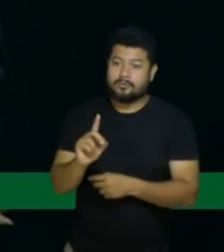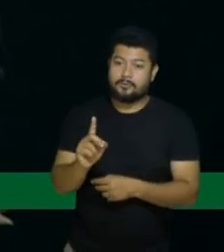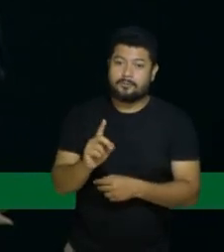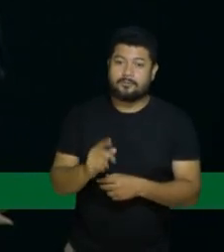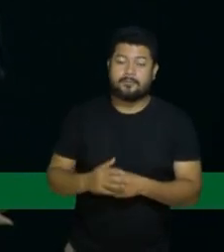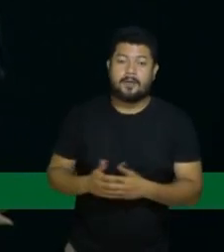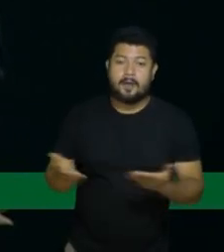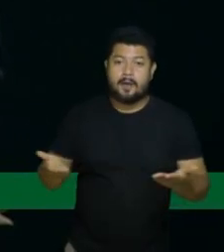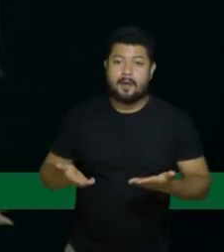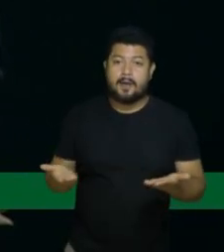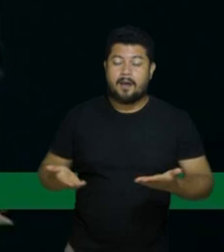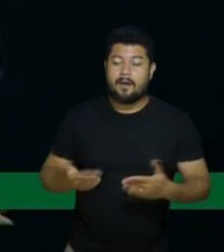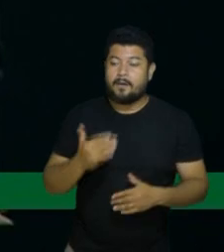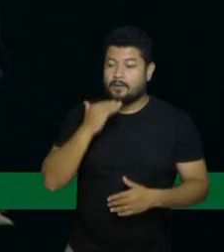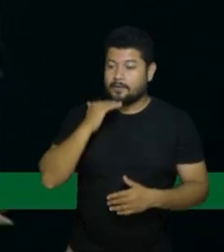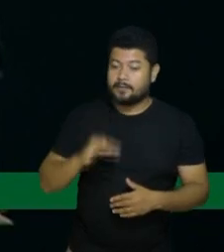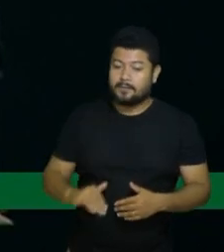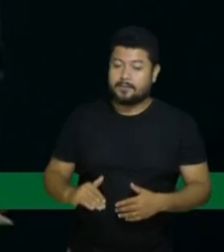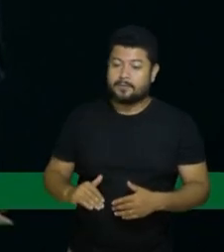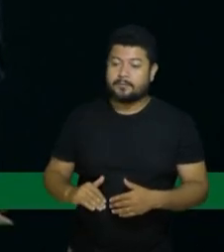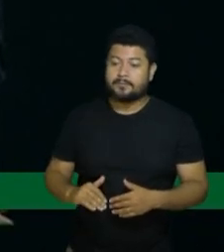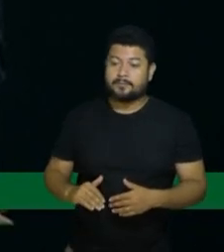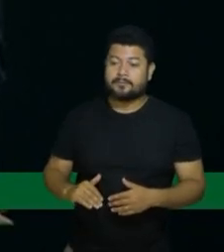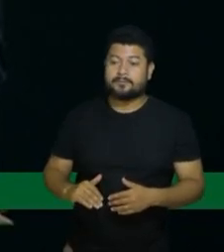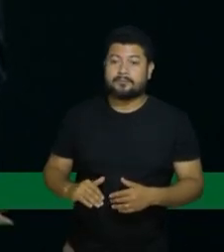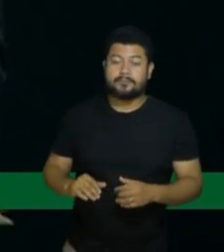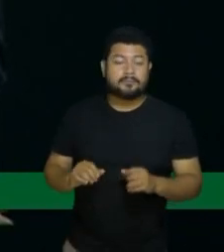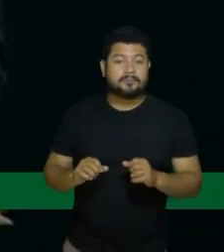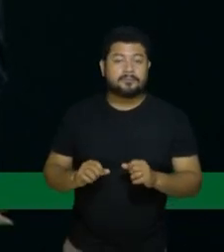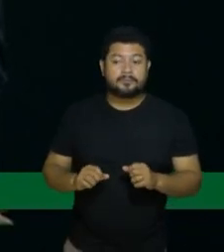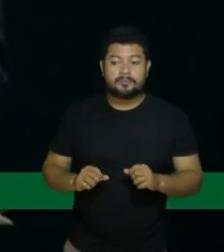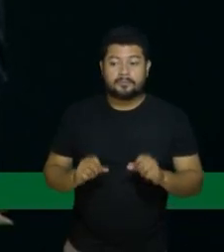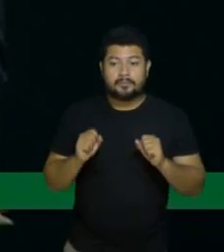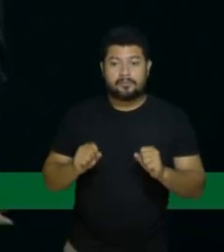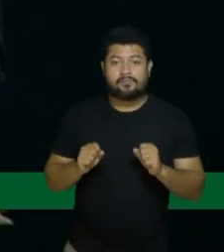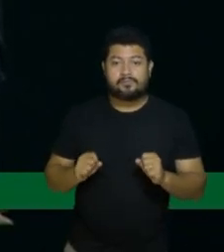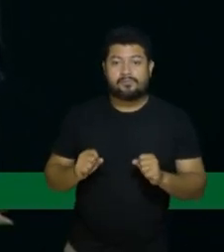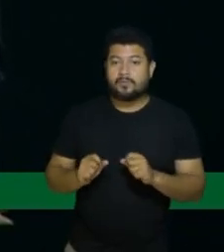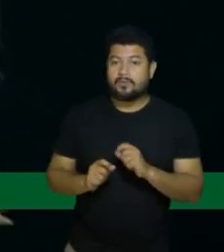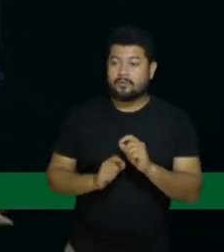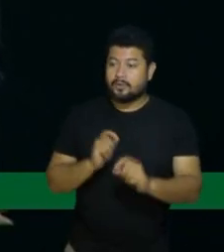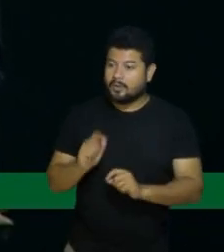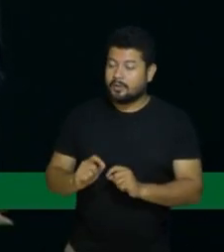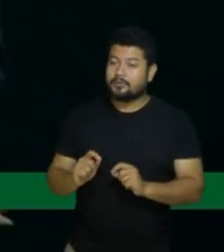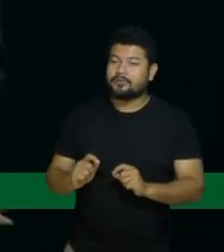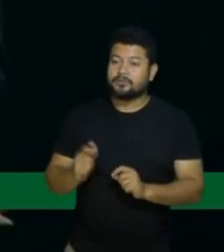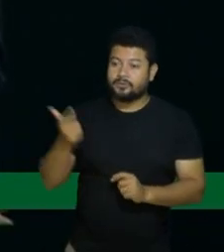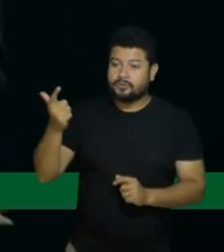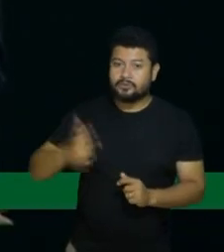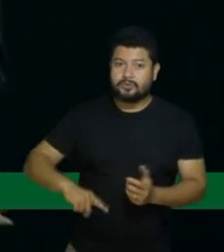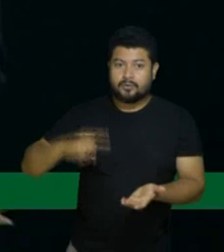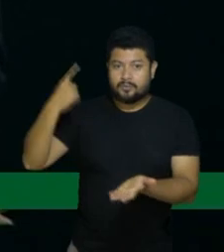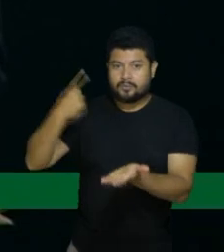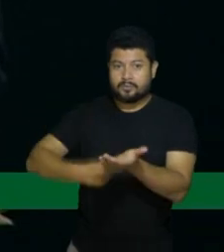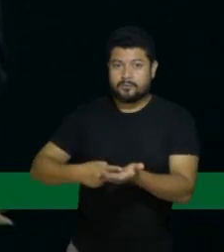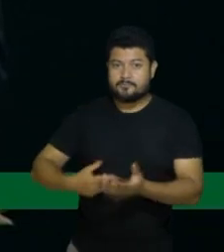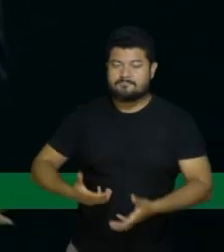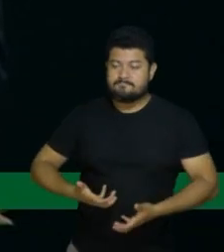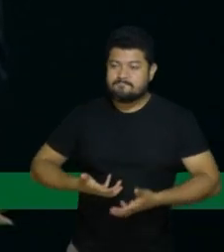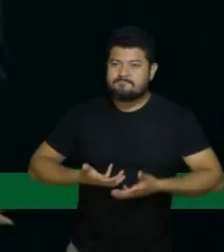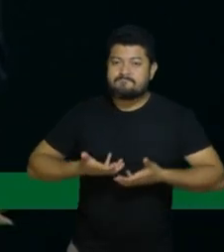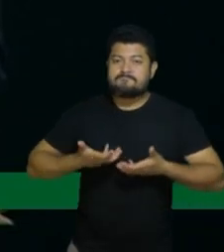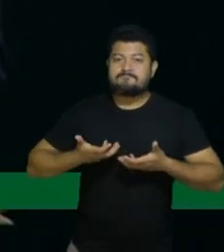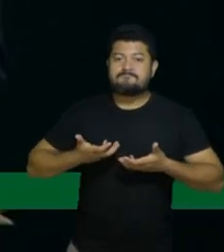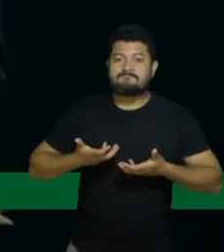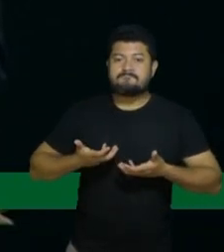tarde tarde podemos simbolizar um Marco de renovação de nossos ânimos